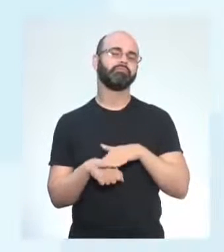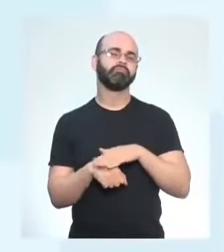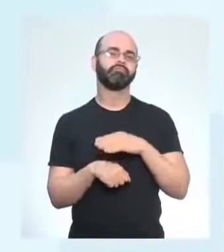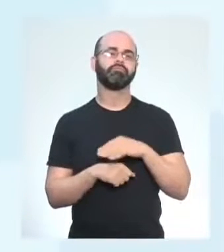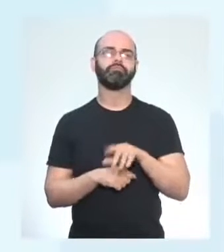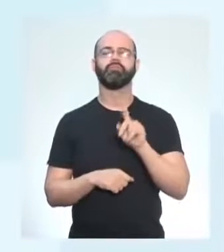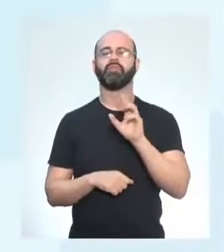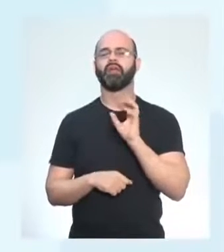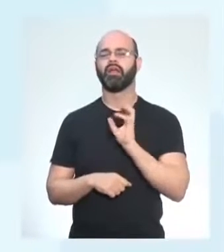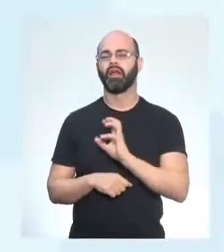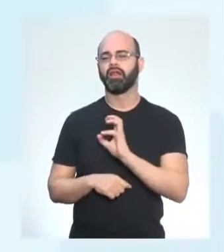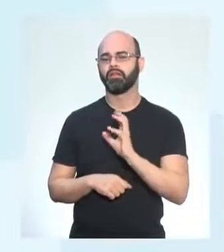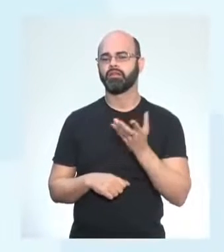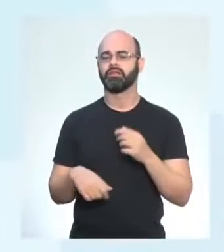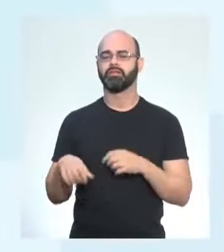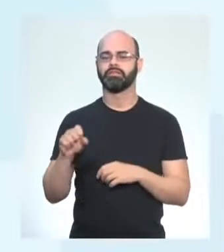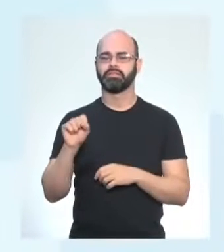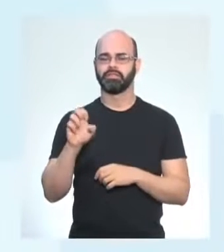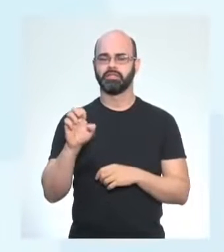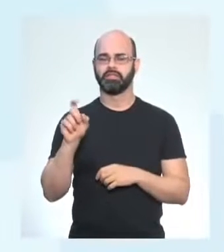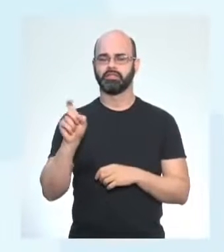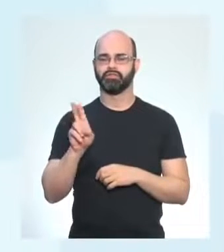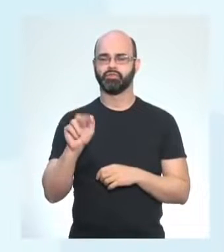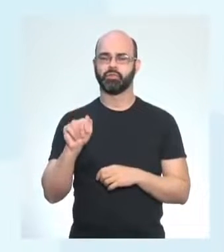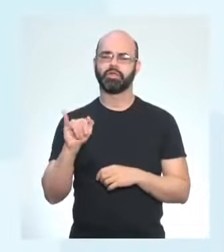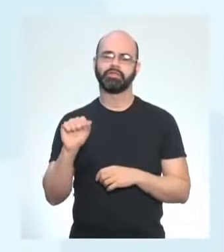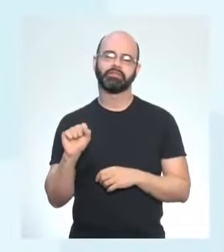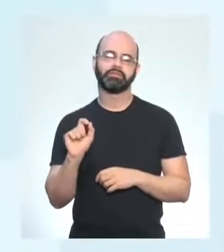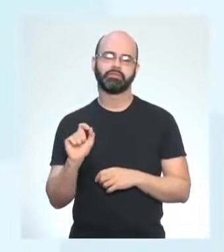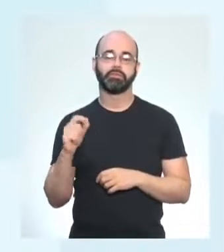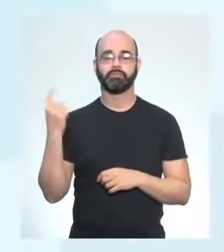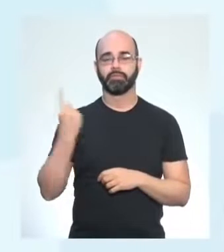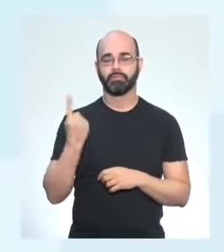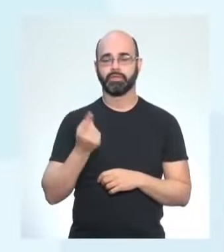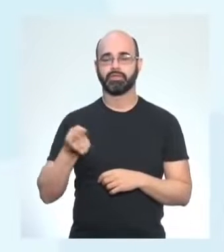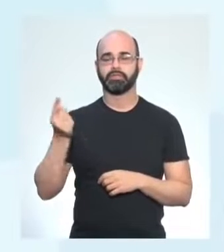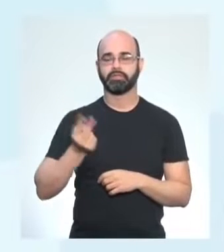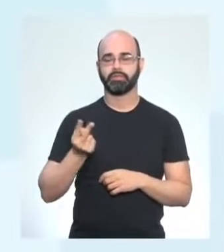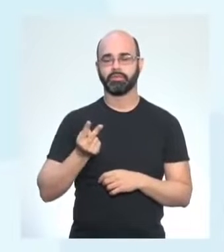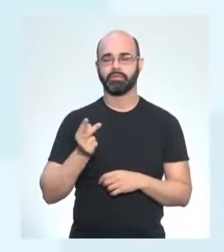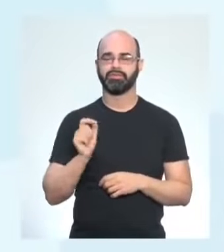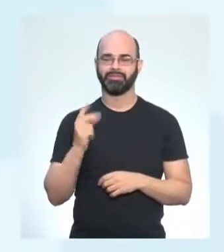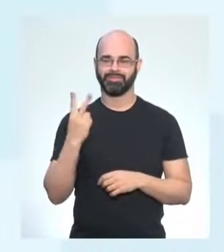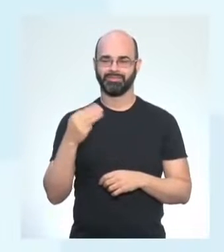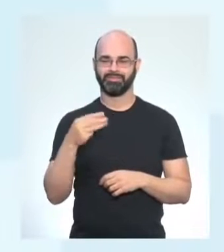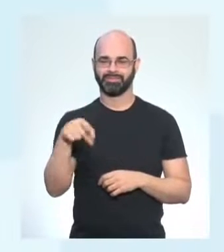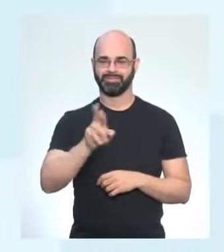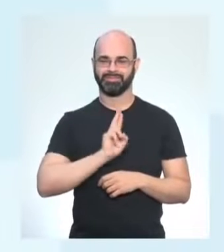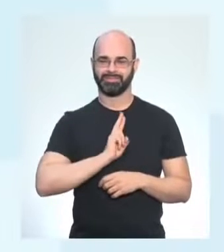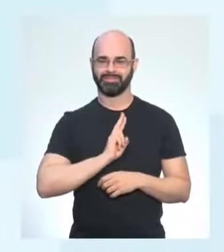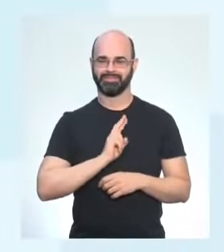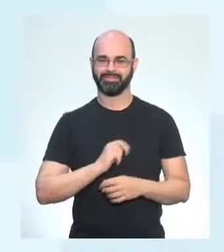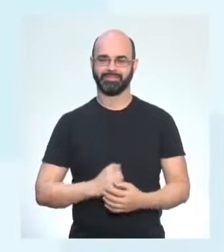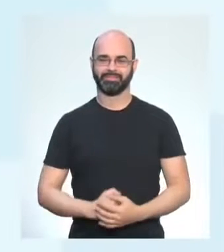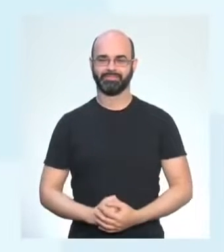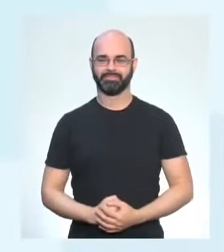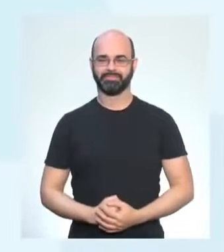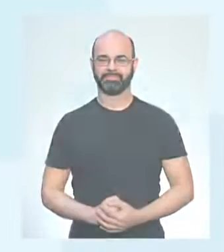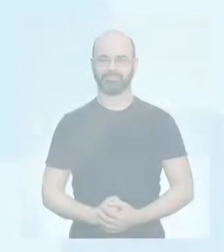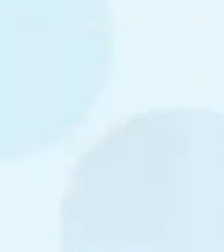sexuais? Pode falar das primárias e das secundárias. Eu vou dar aí 2 minutinhos para você falar.